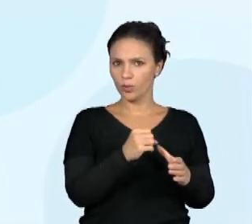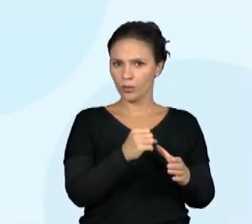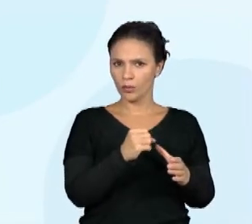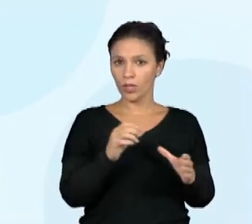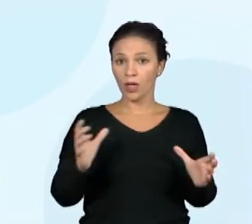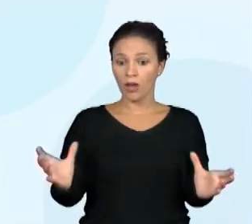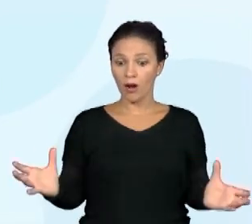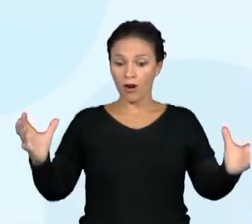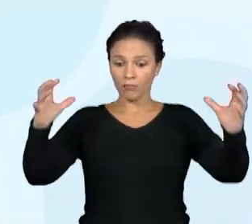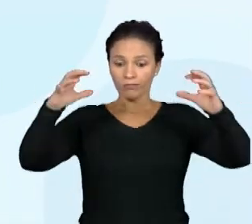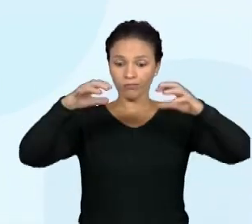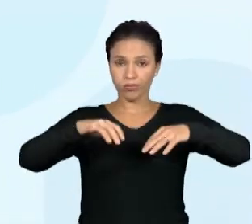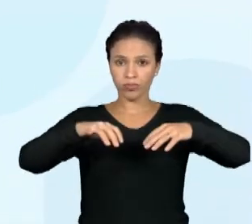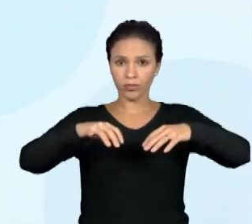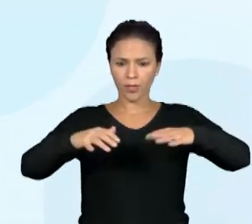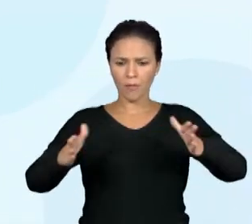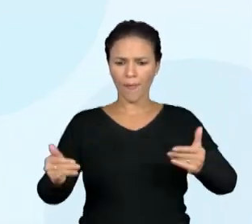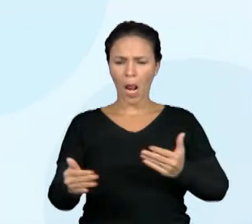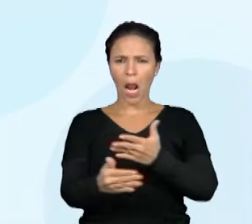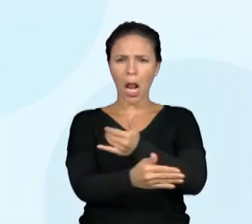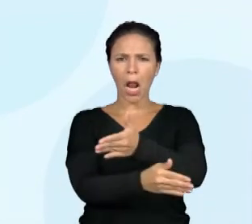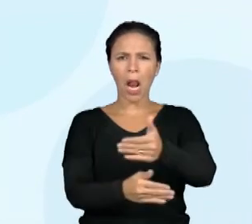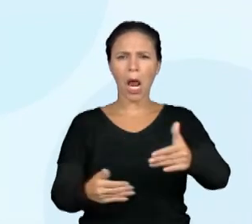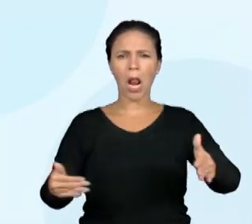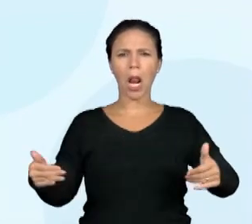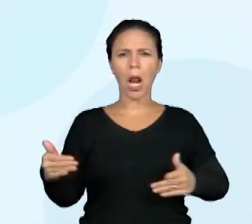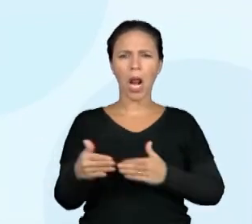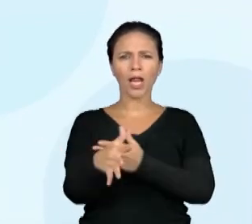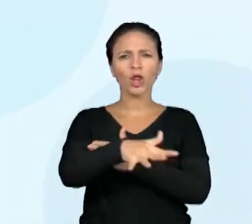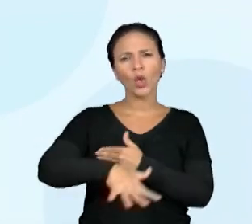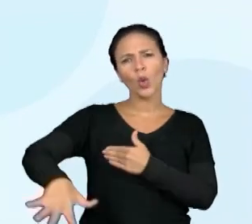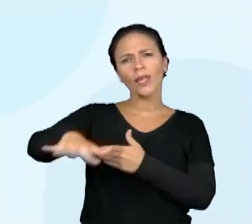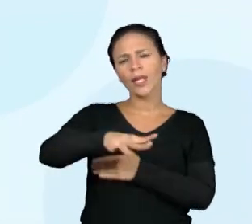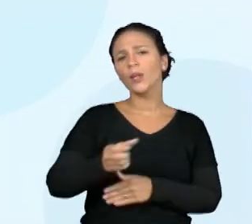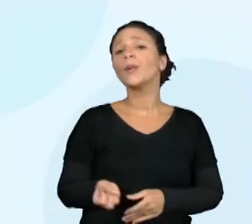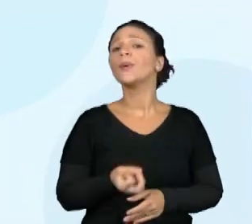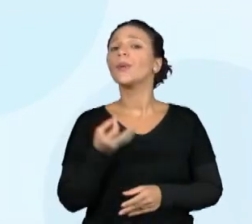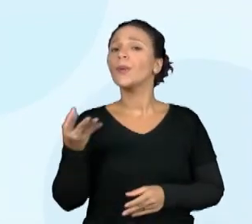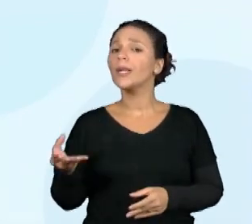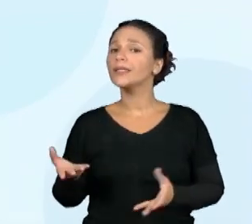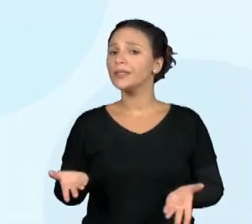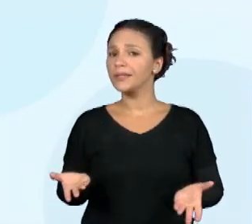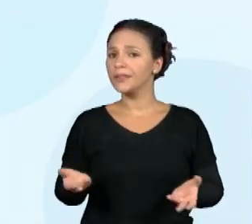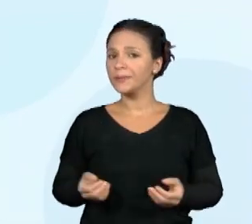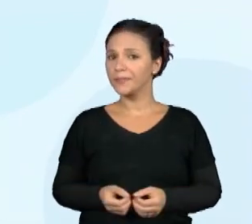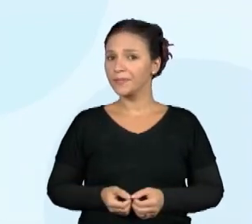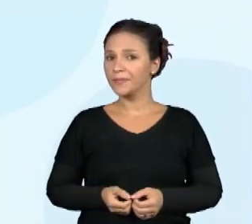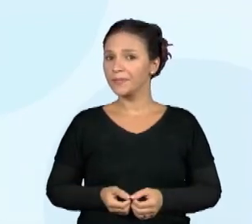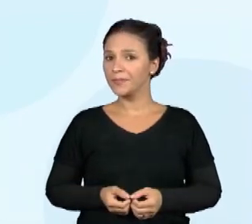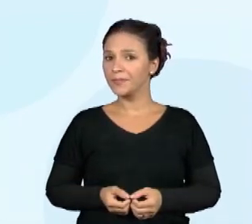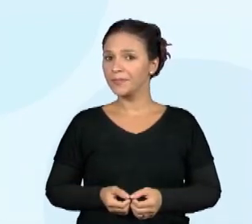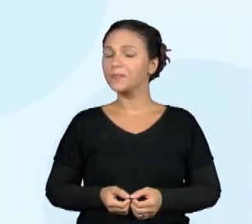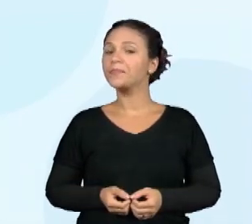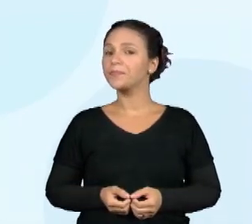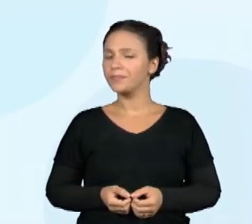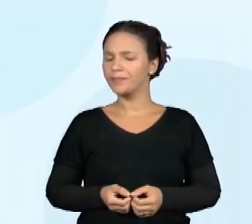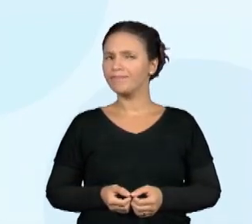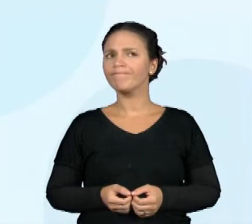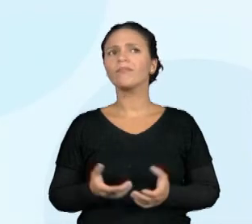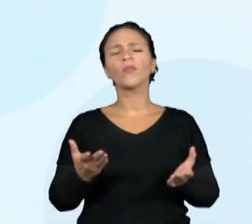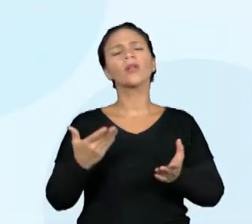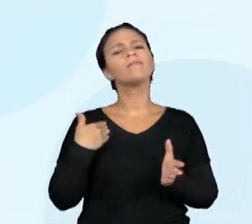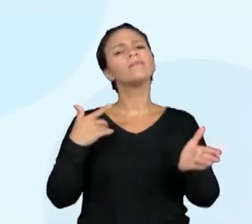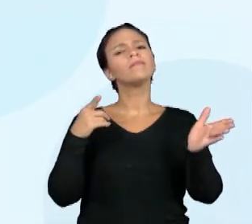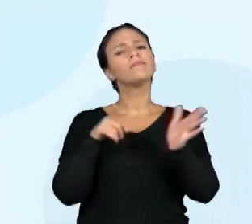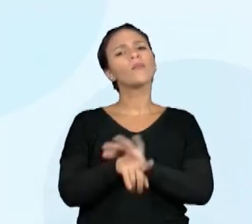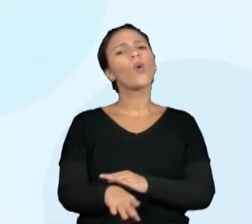gente vai saber a quantidade de peixes total desse aquário. Então, que estratégias eu